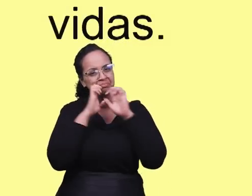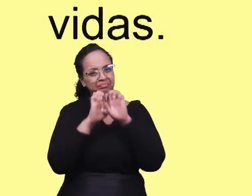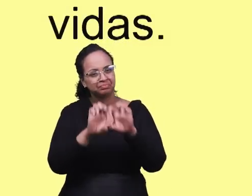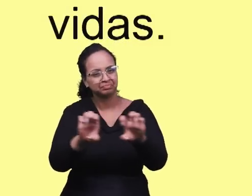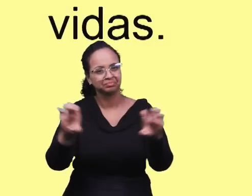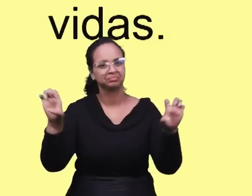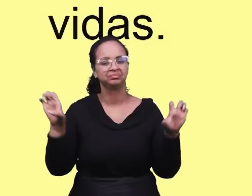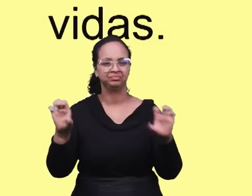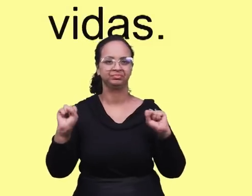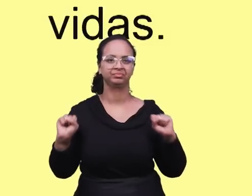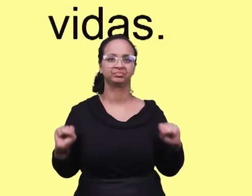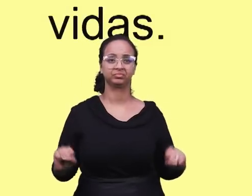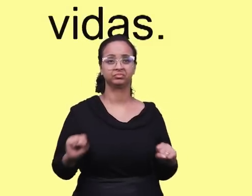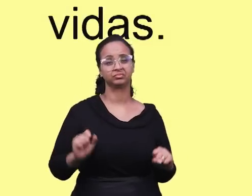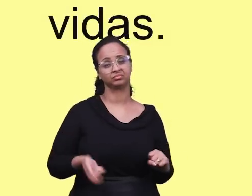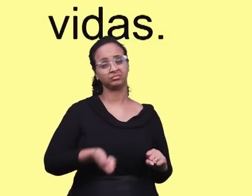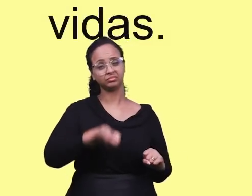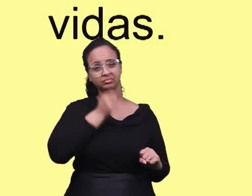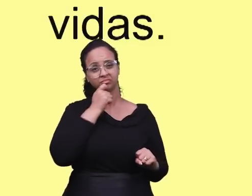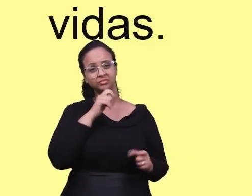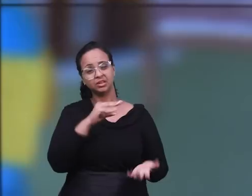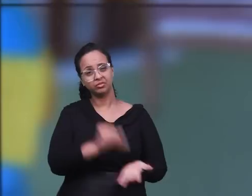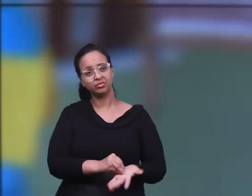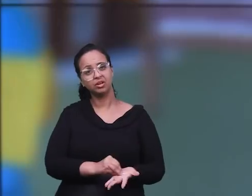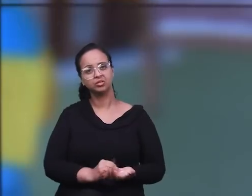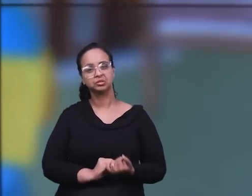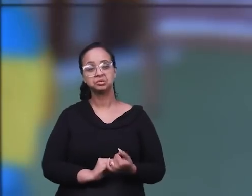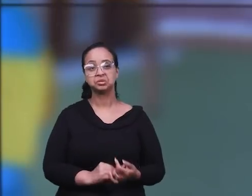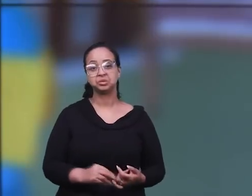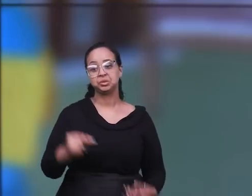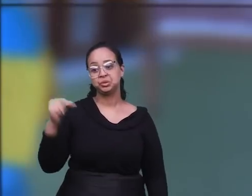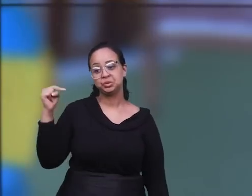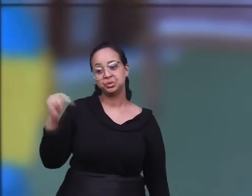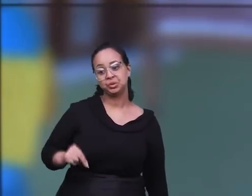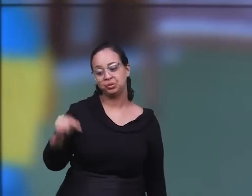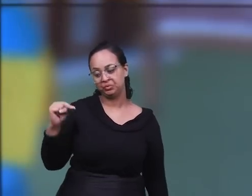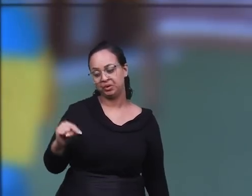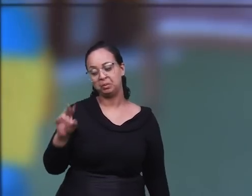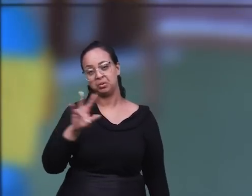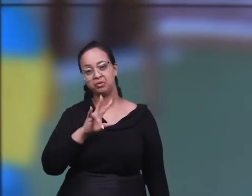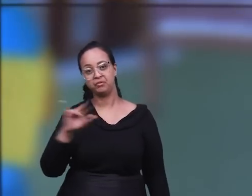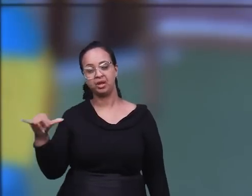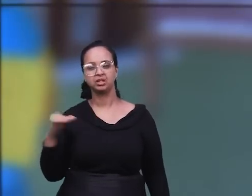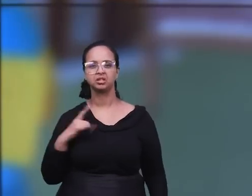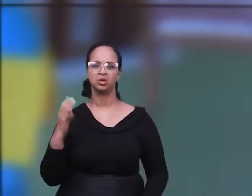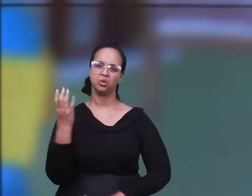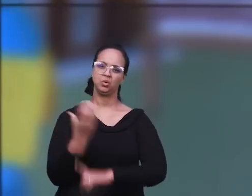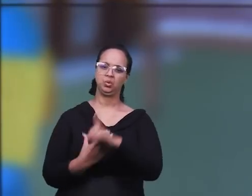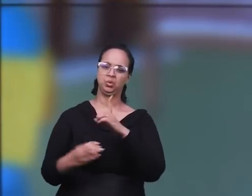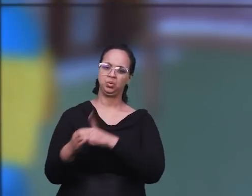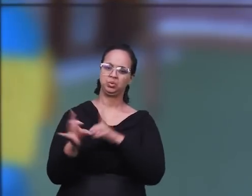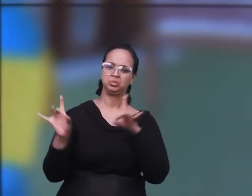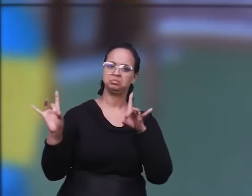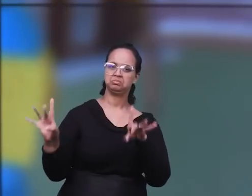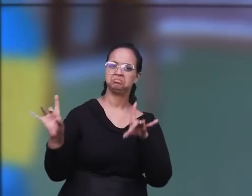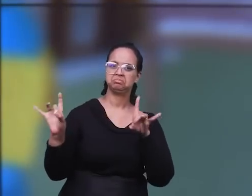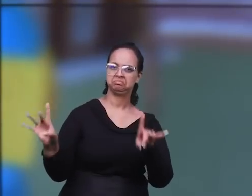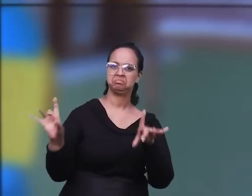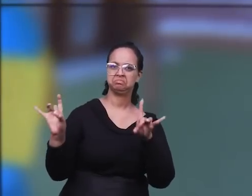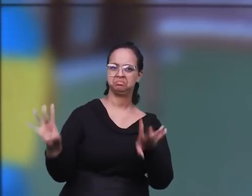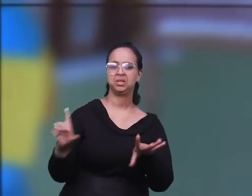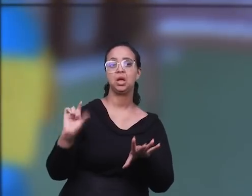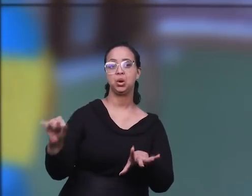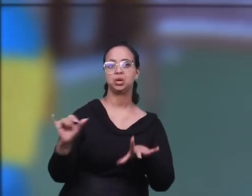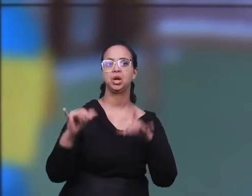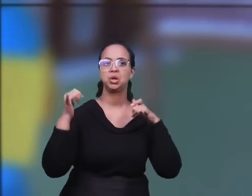estão ao seu redor ainda estão nas trevas. No mês de novembro, teremos um culto especial de evangelização.